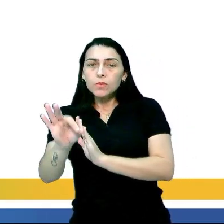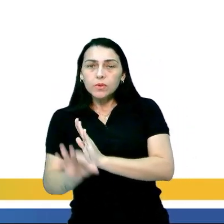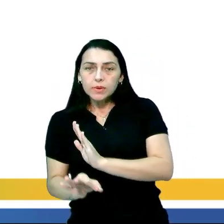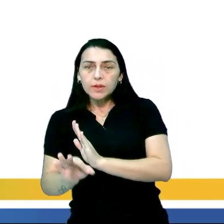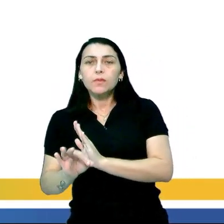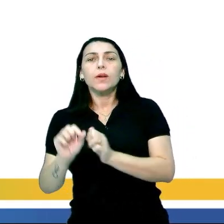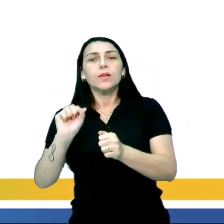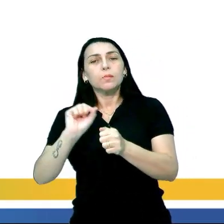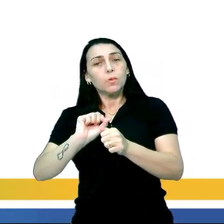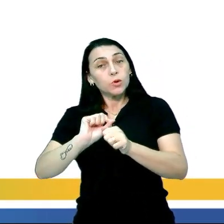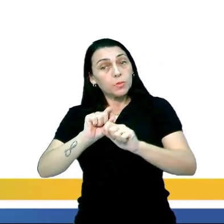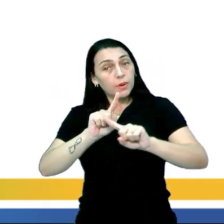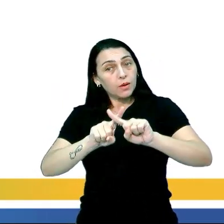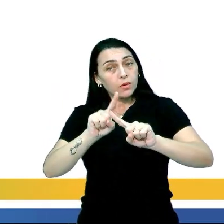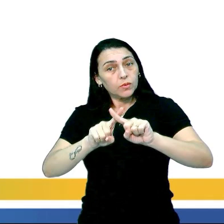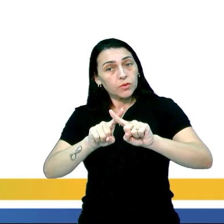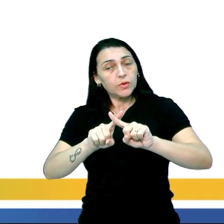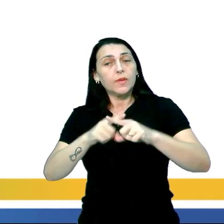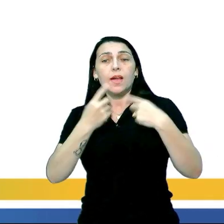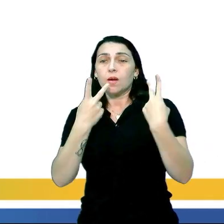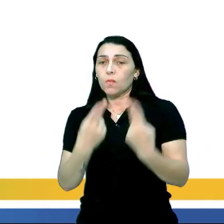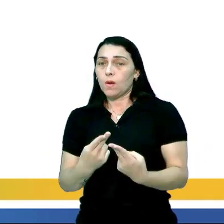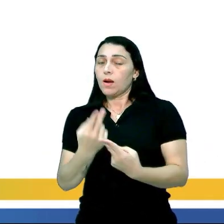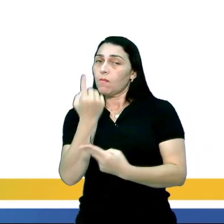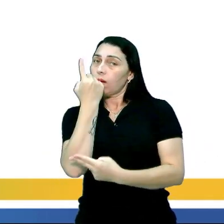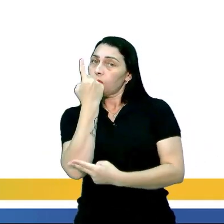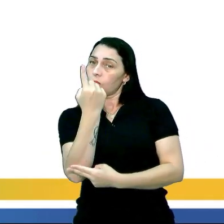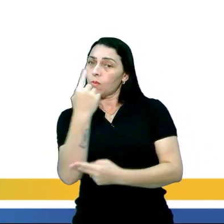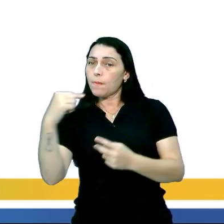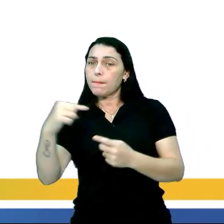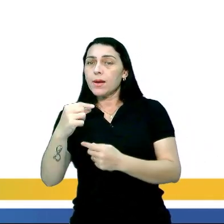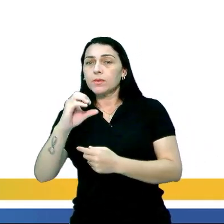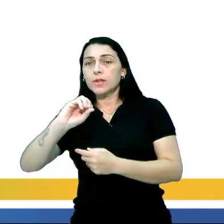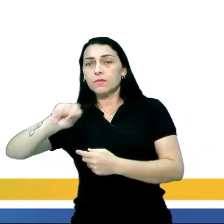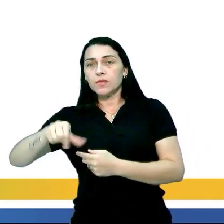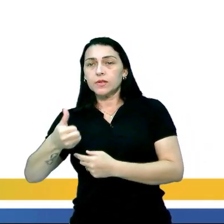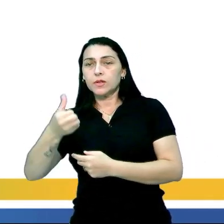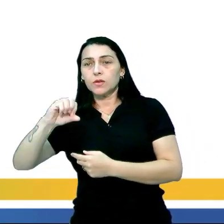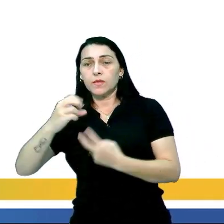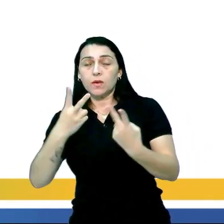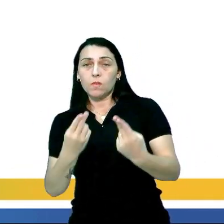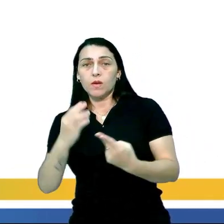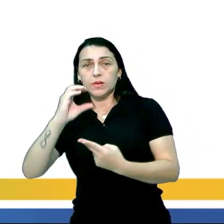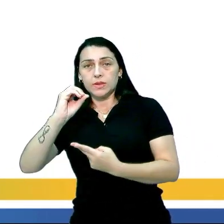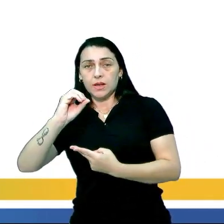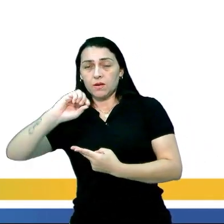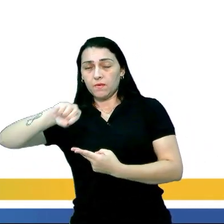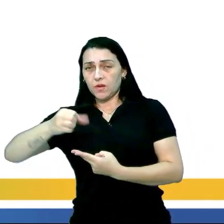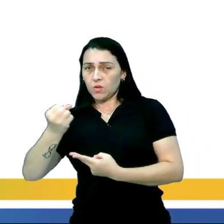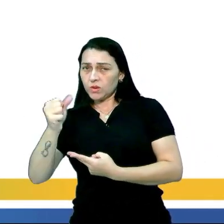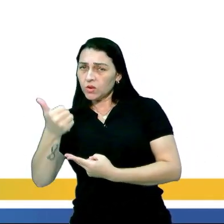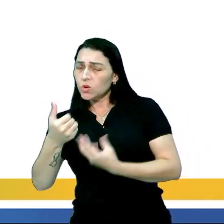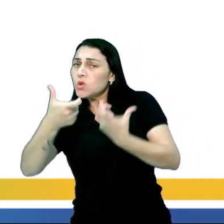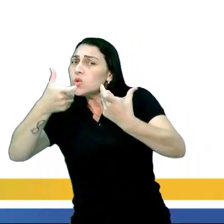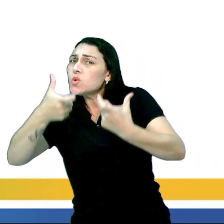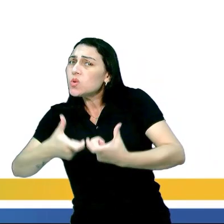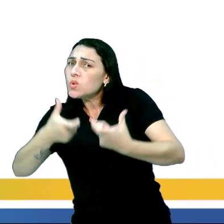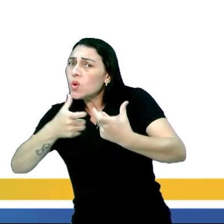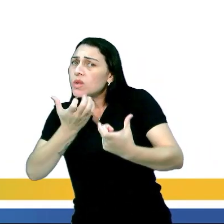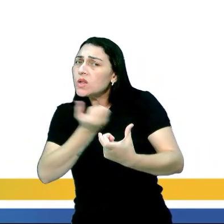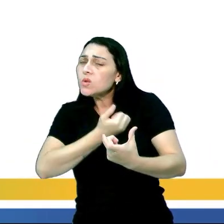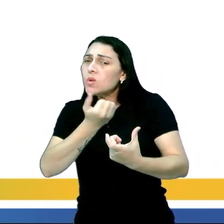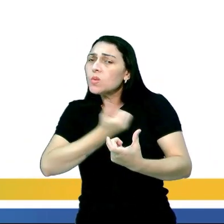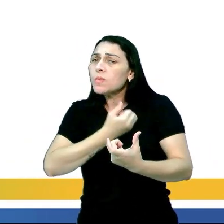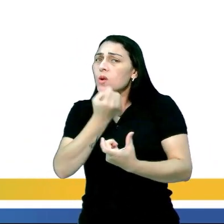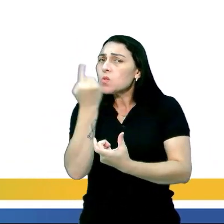19% corresponde a um fator multiplicativo? Então, 1 menos 0,19. Professor, de onde o senhor tirou esse